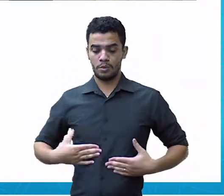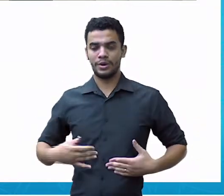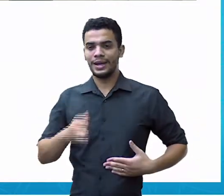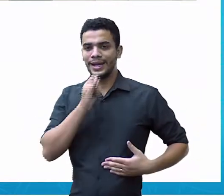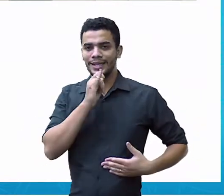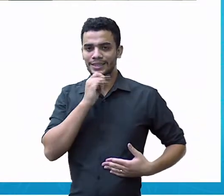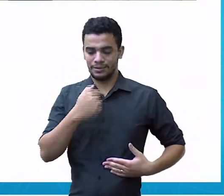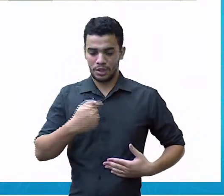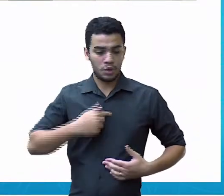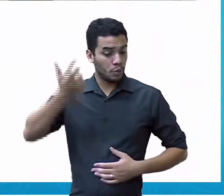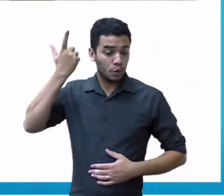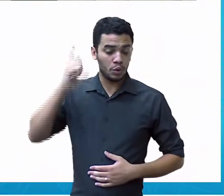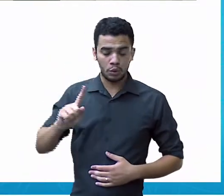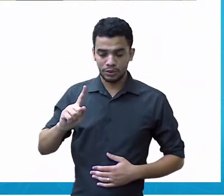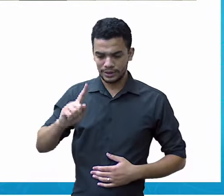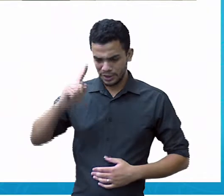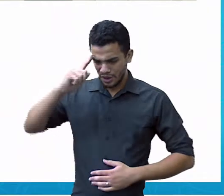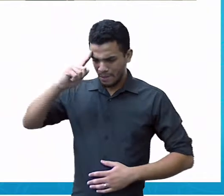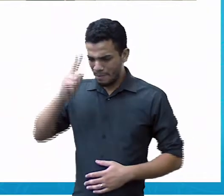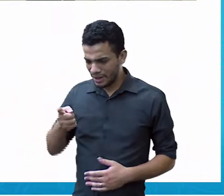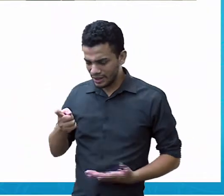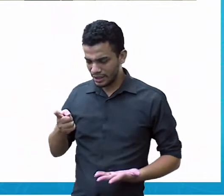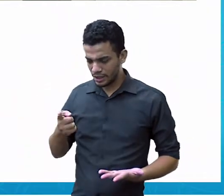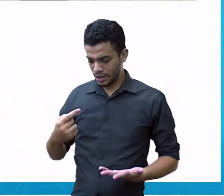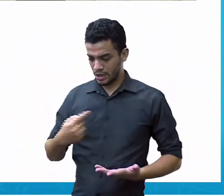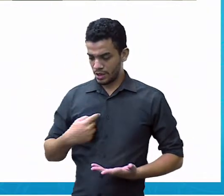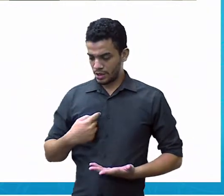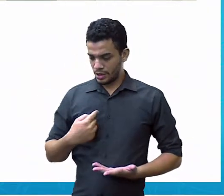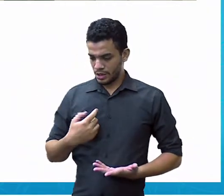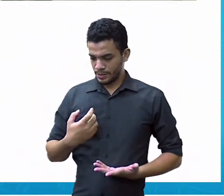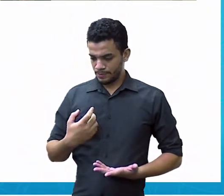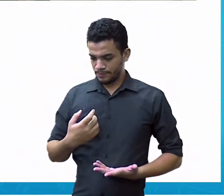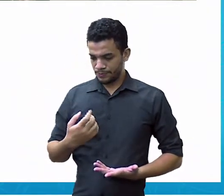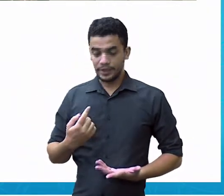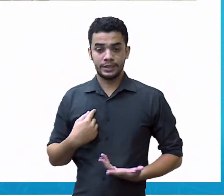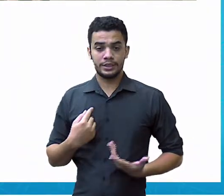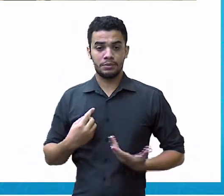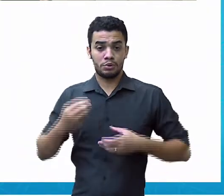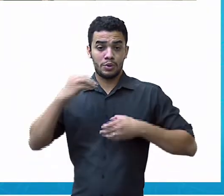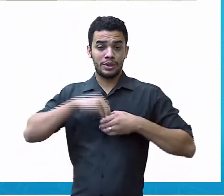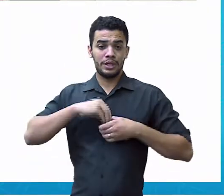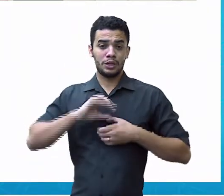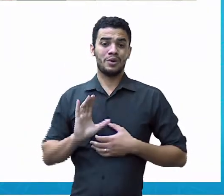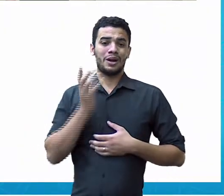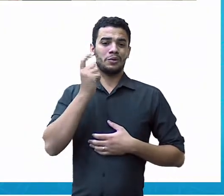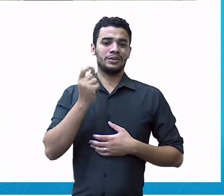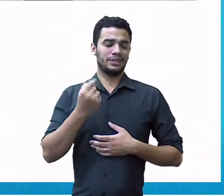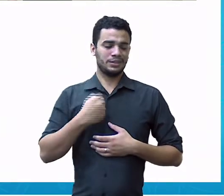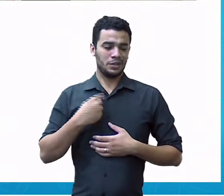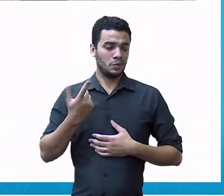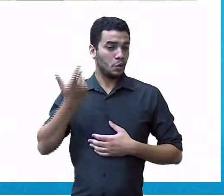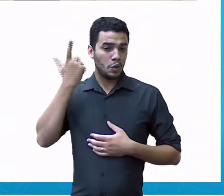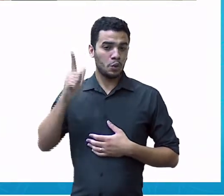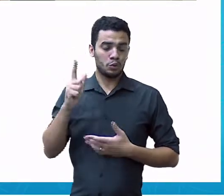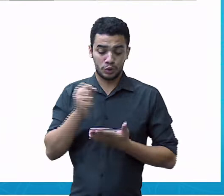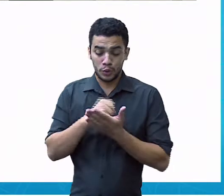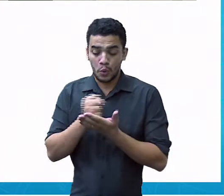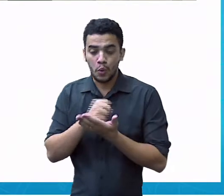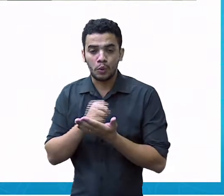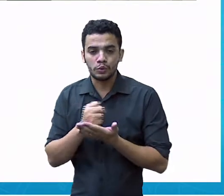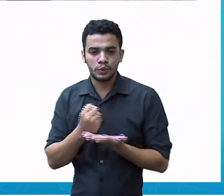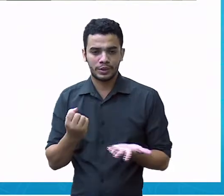um tecido nervoso que passa por dentro da coluna vertebral e se conecta